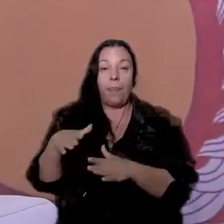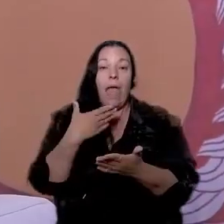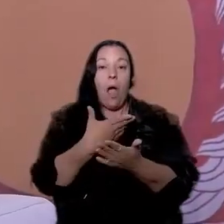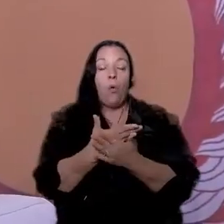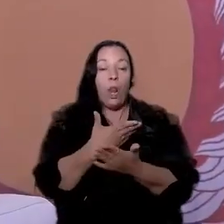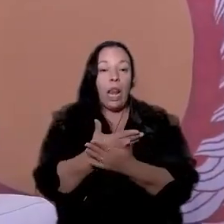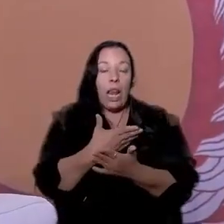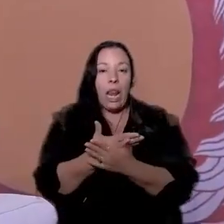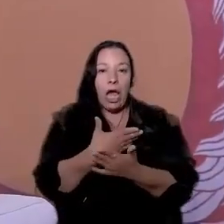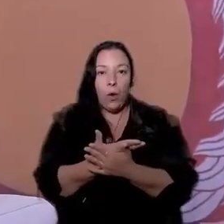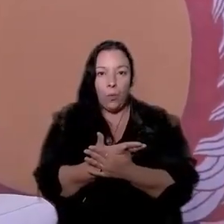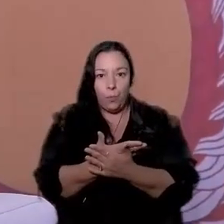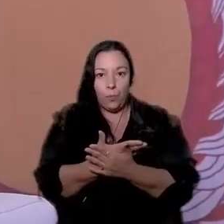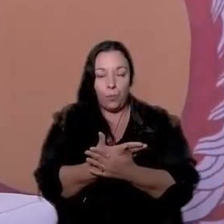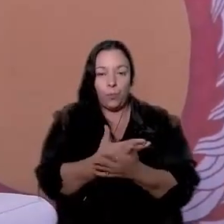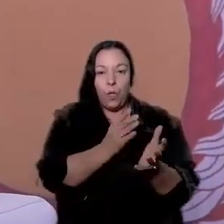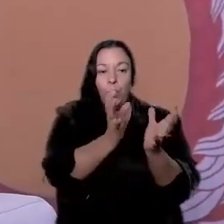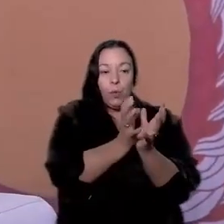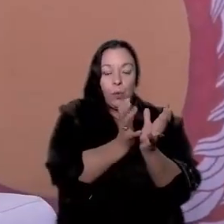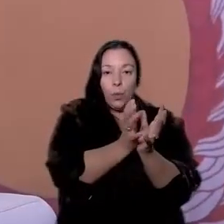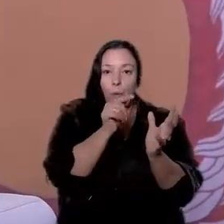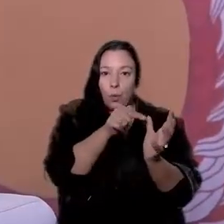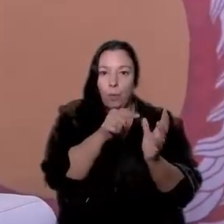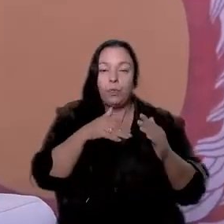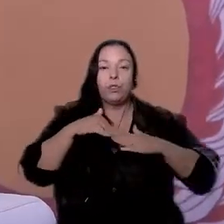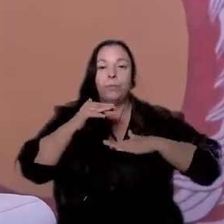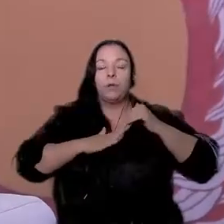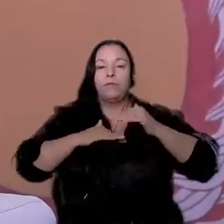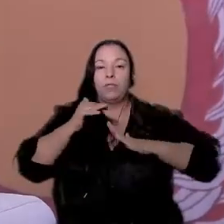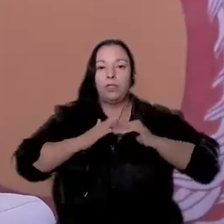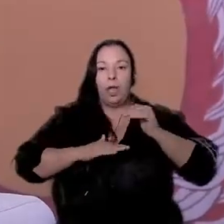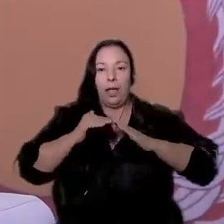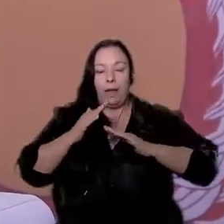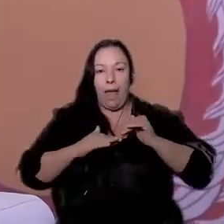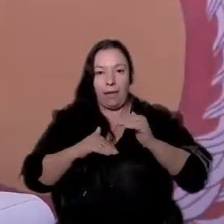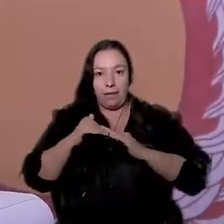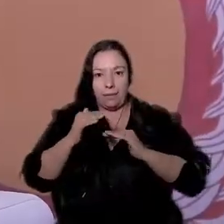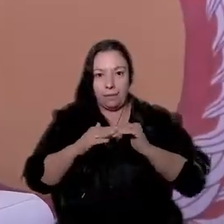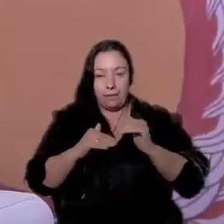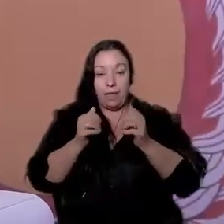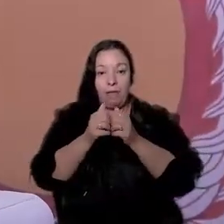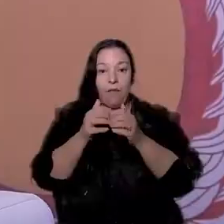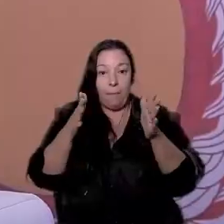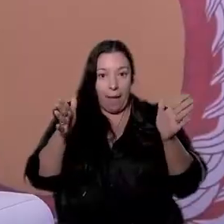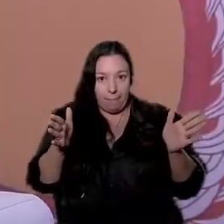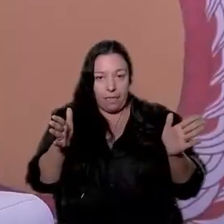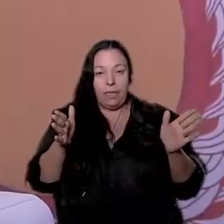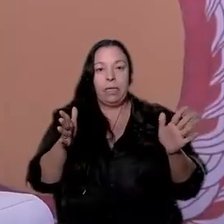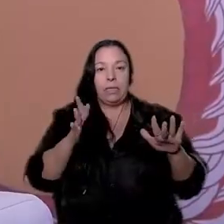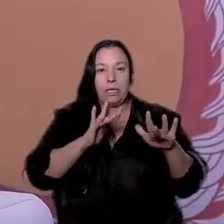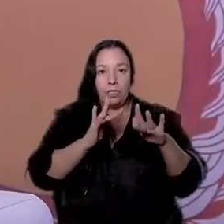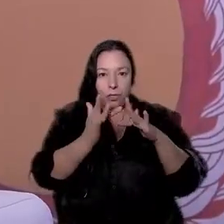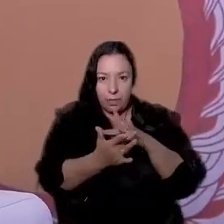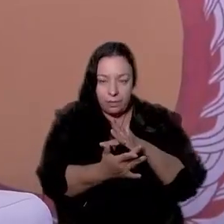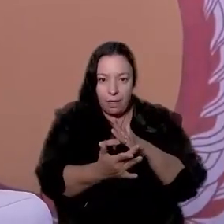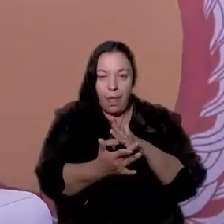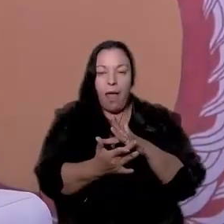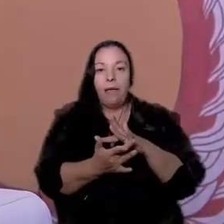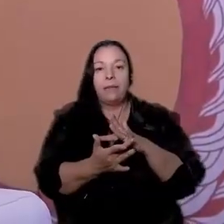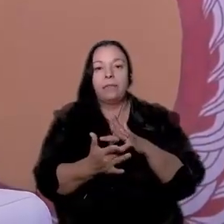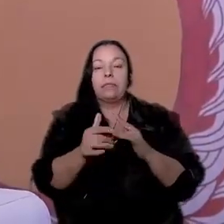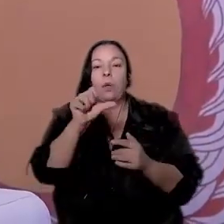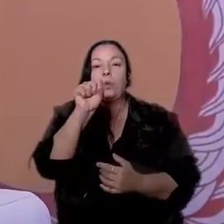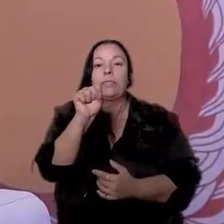tira-dúvidas. A gente vai ter uma equipe de profissionais numa banca. Nós vamos abrir o YouTube a partir de uma parceria que a gente tem